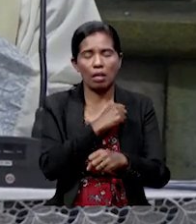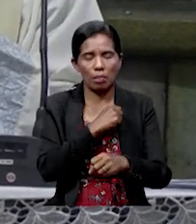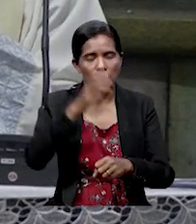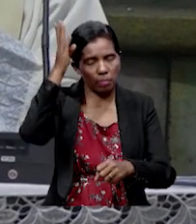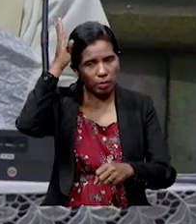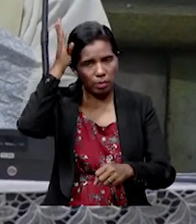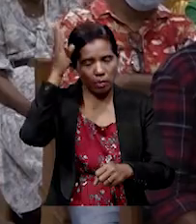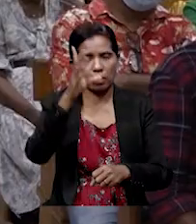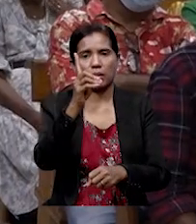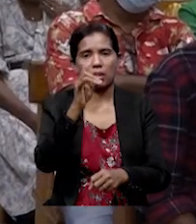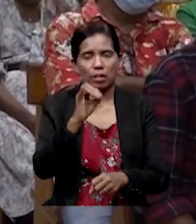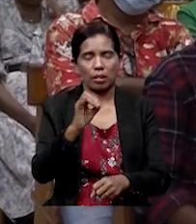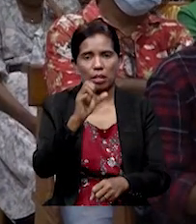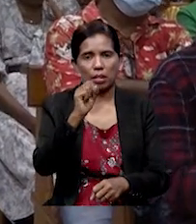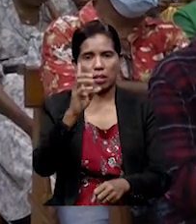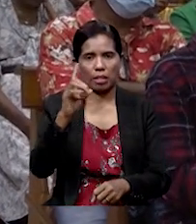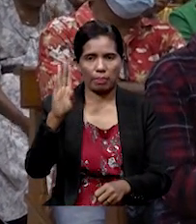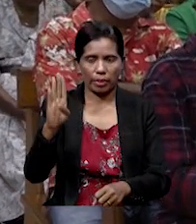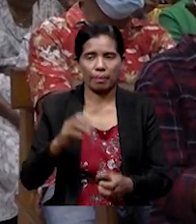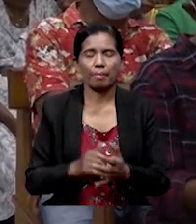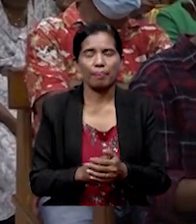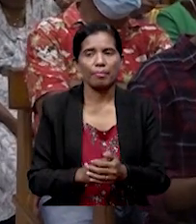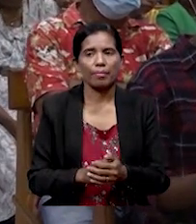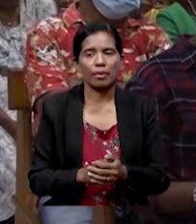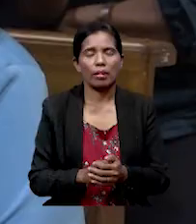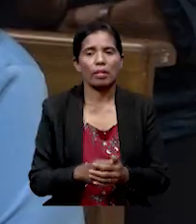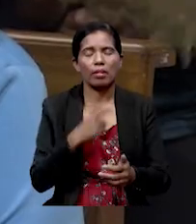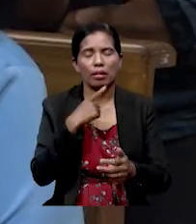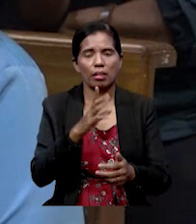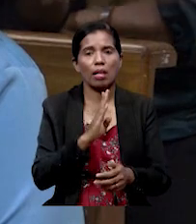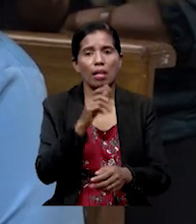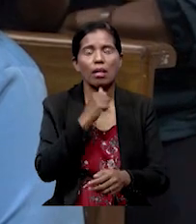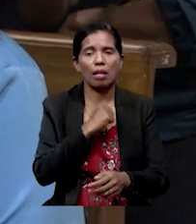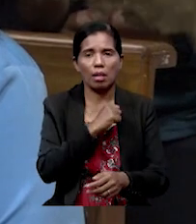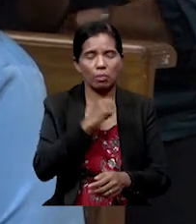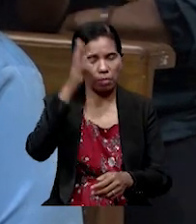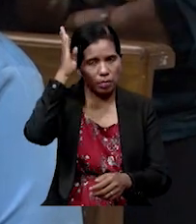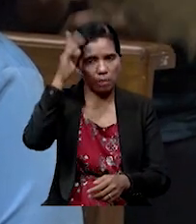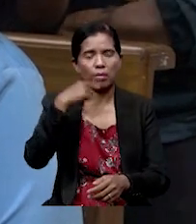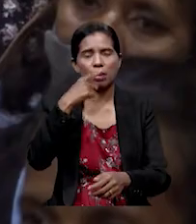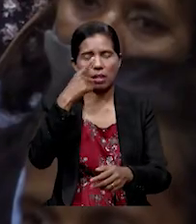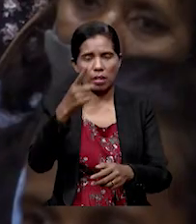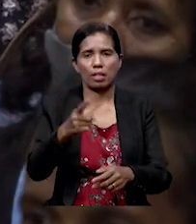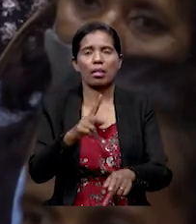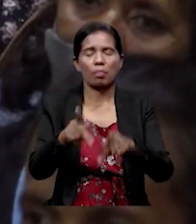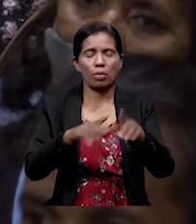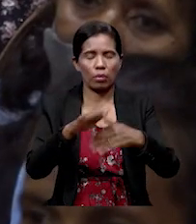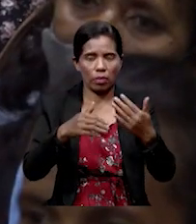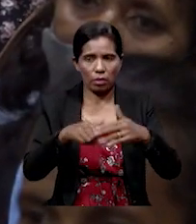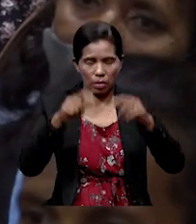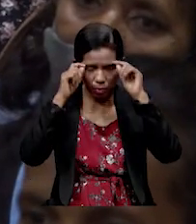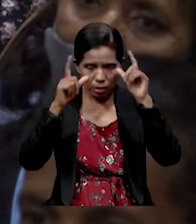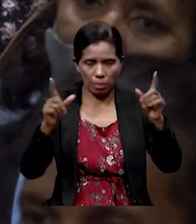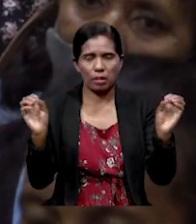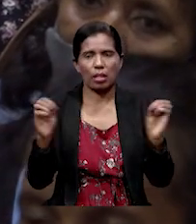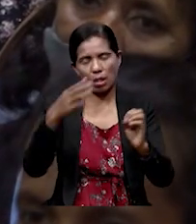Dom Virgilio do Carmo da Silva SDB. Ia umilia Arcebispo Dom Virgilio Hateten, Sarani Katolika he Timor Leste, balung haluha hala orasaung